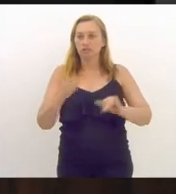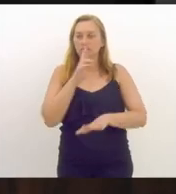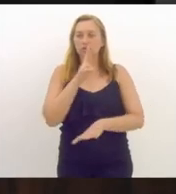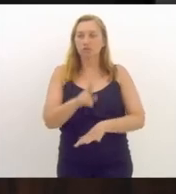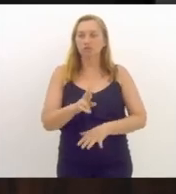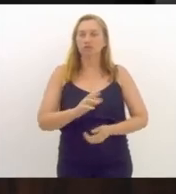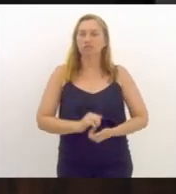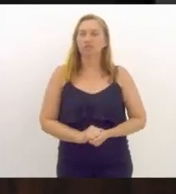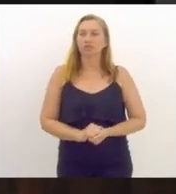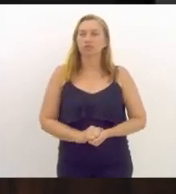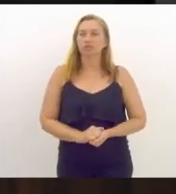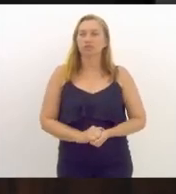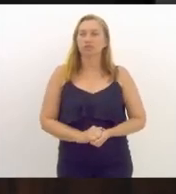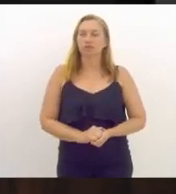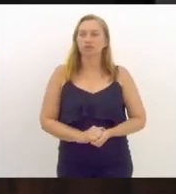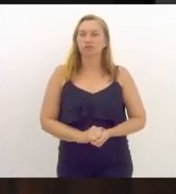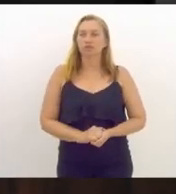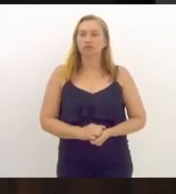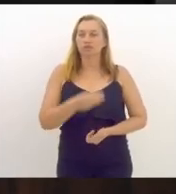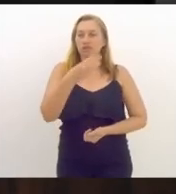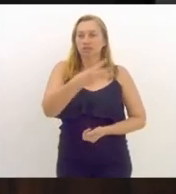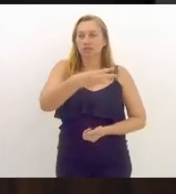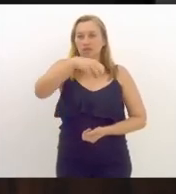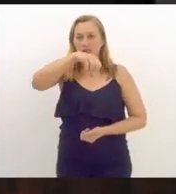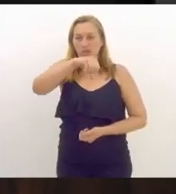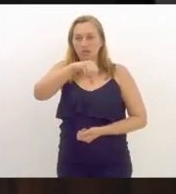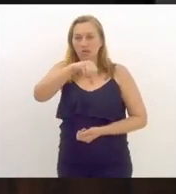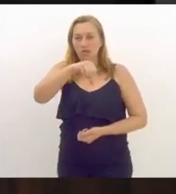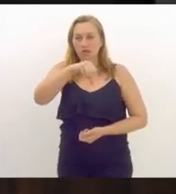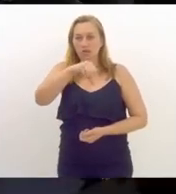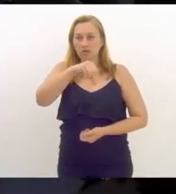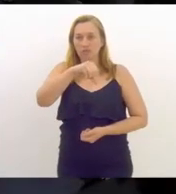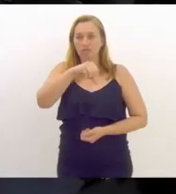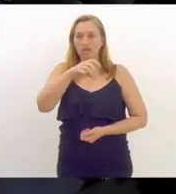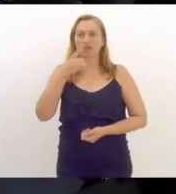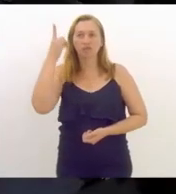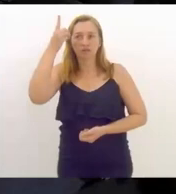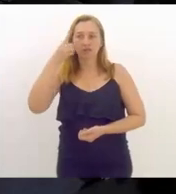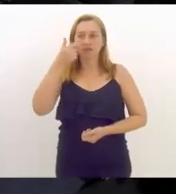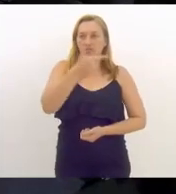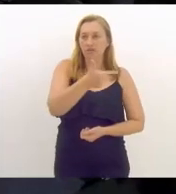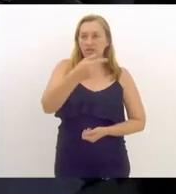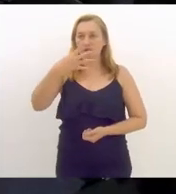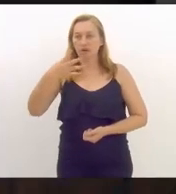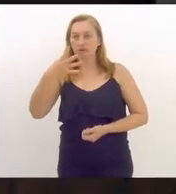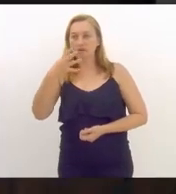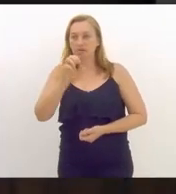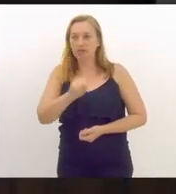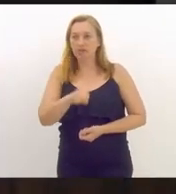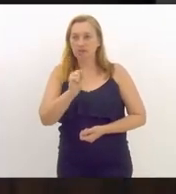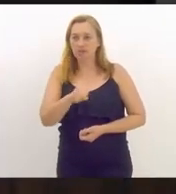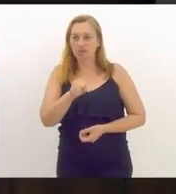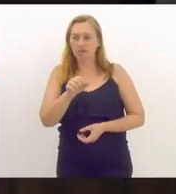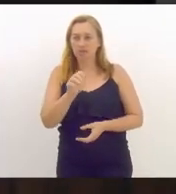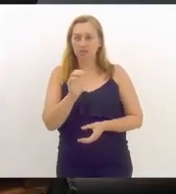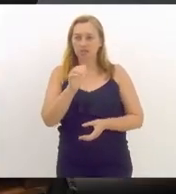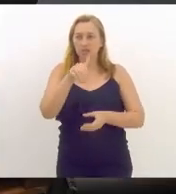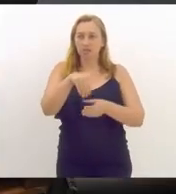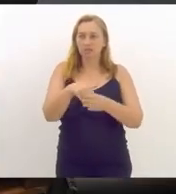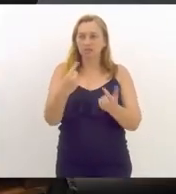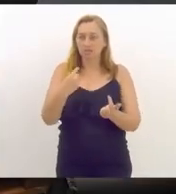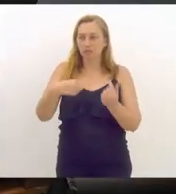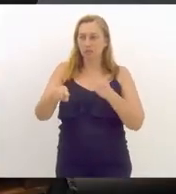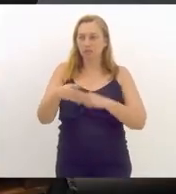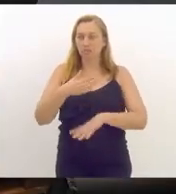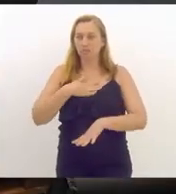resultado 19 senhores parlamentares 245 14 não por